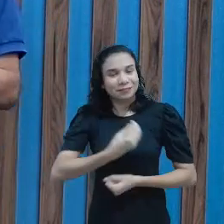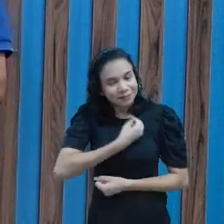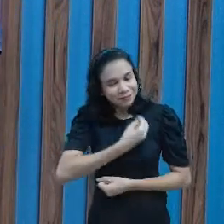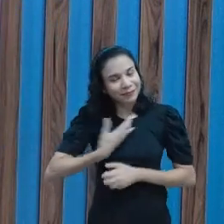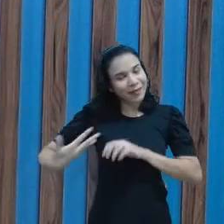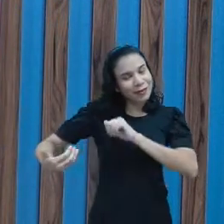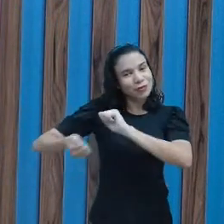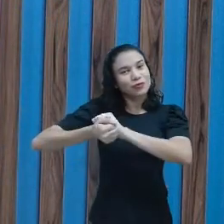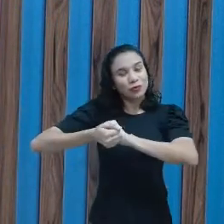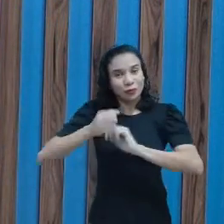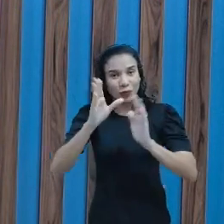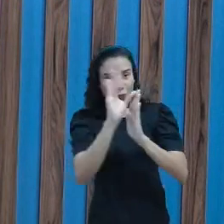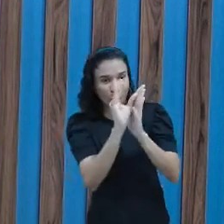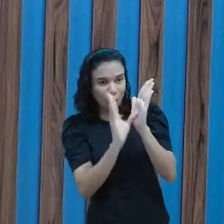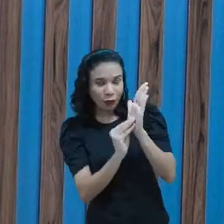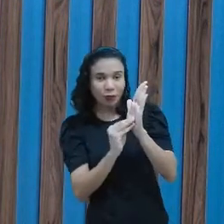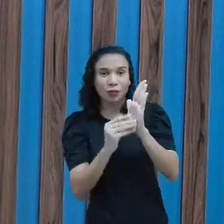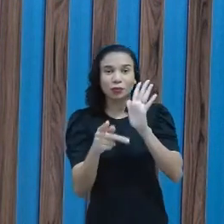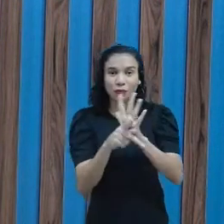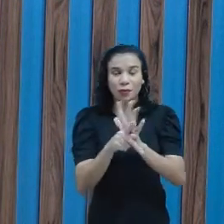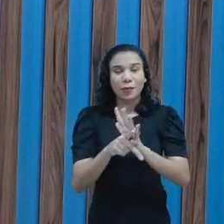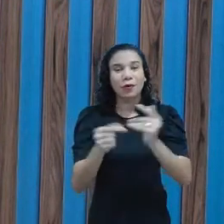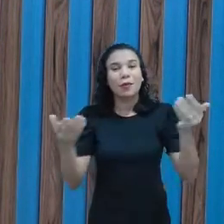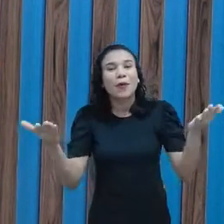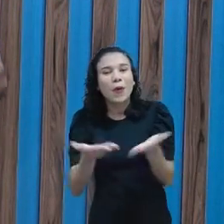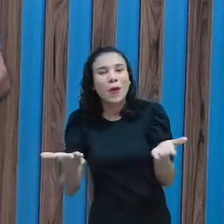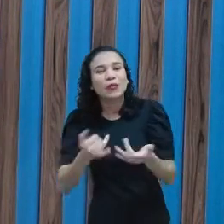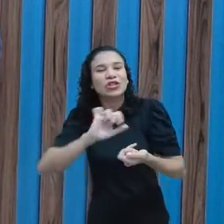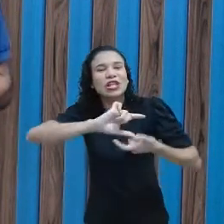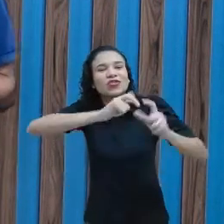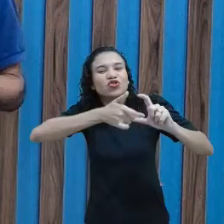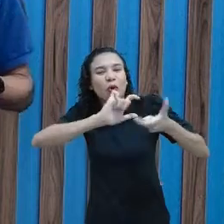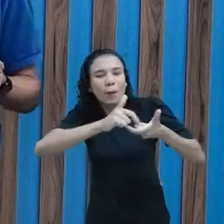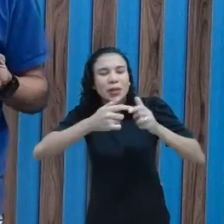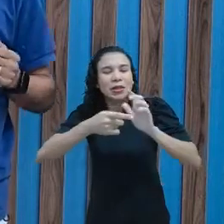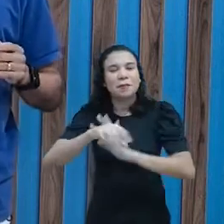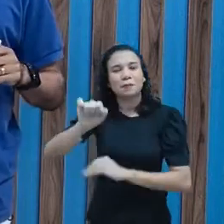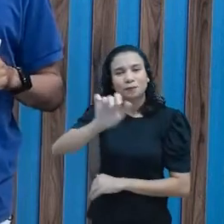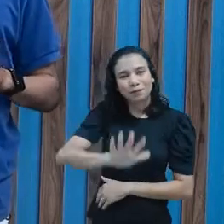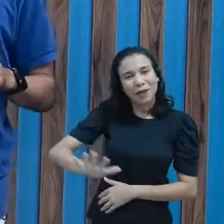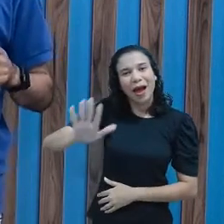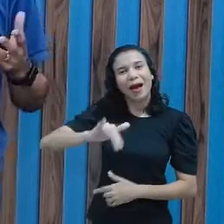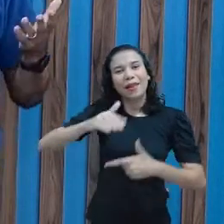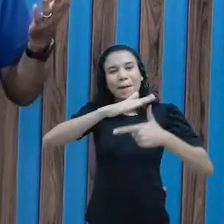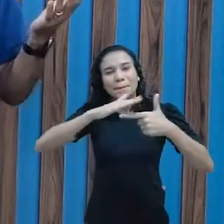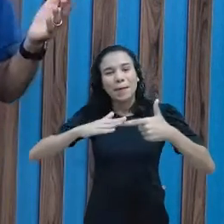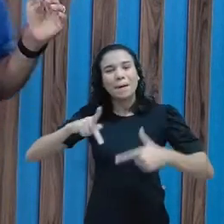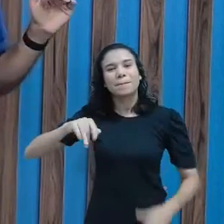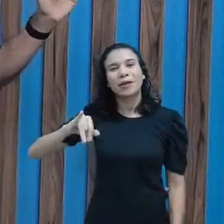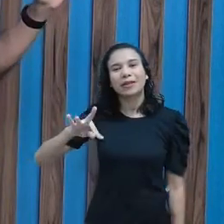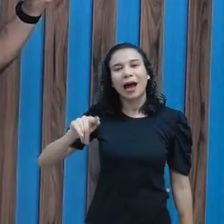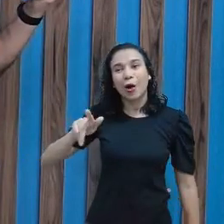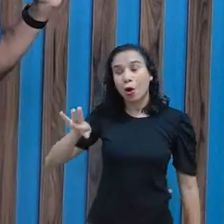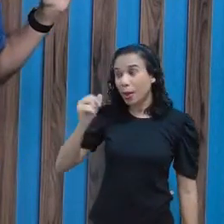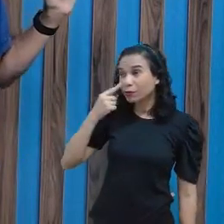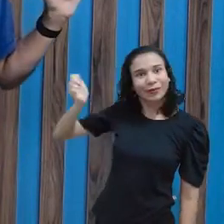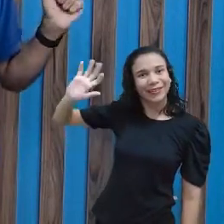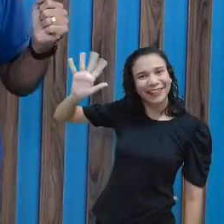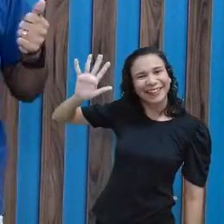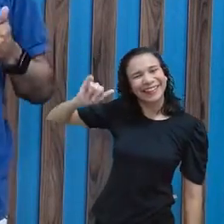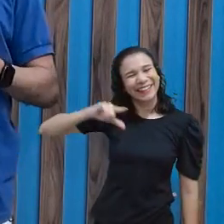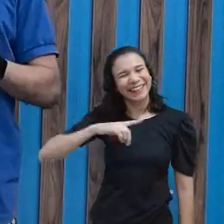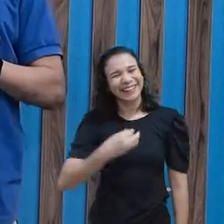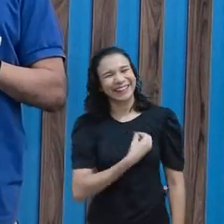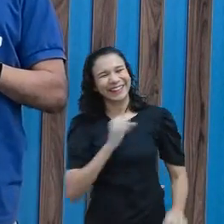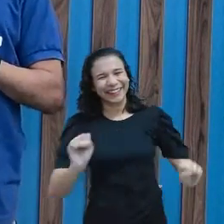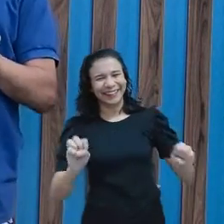aí bem pertinho aí do conteúdo de geometria hoje, que vai ser a parte de Pitágoras, né? Então, a nossa querida amiguinha aqui, ó, Helena, show de